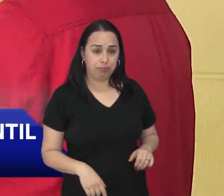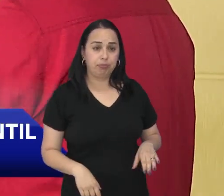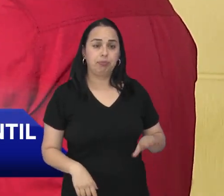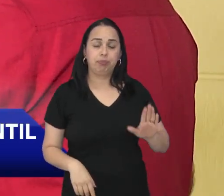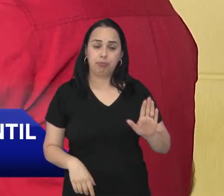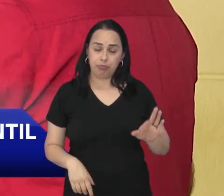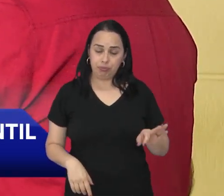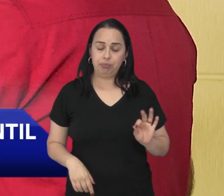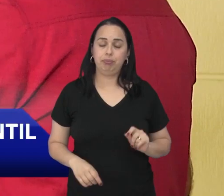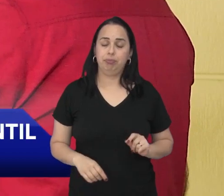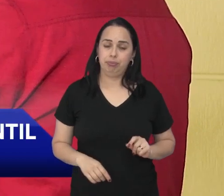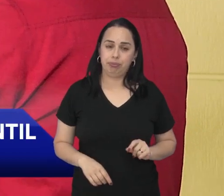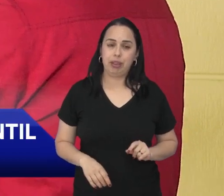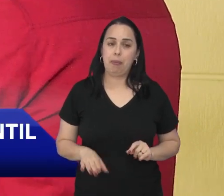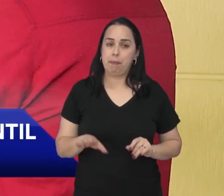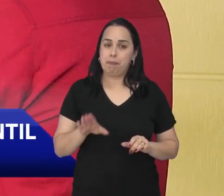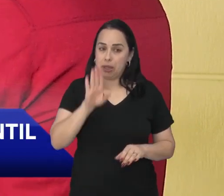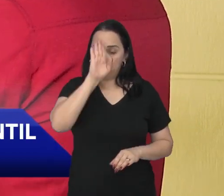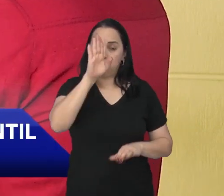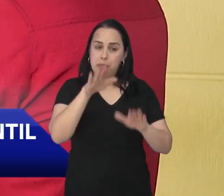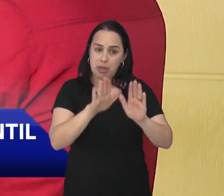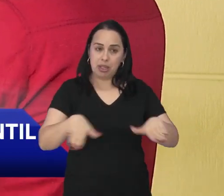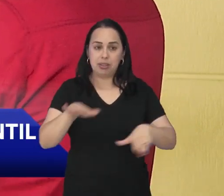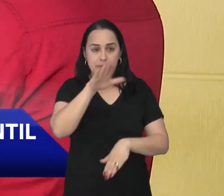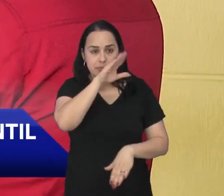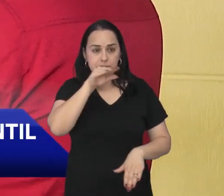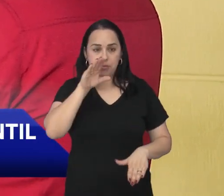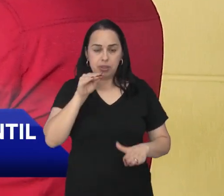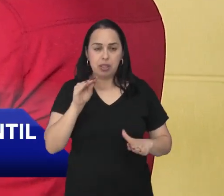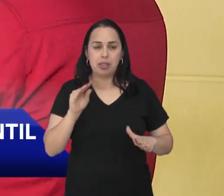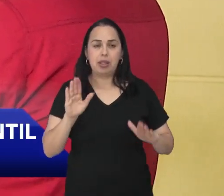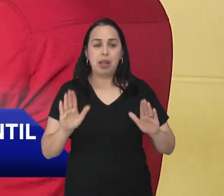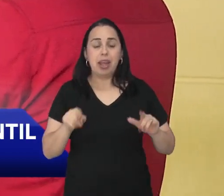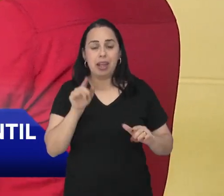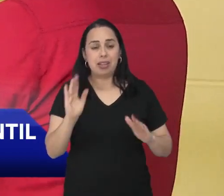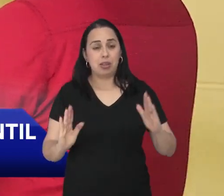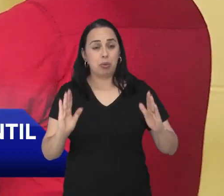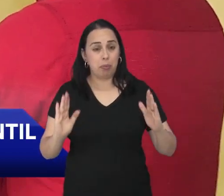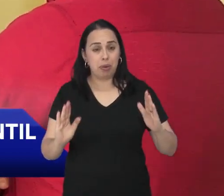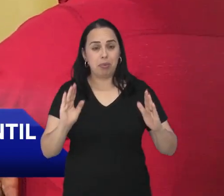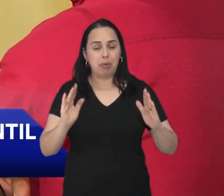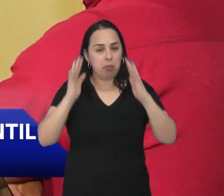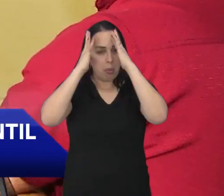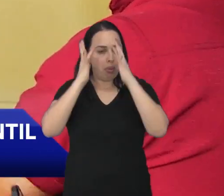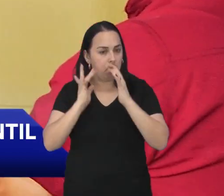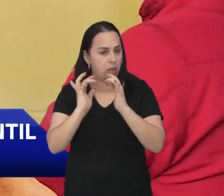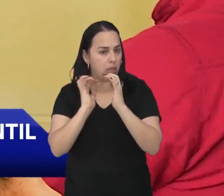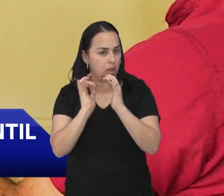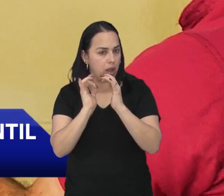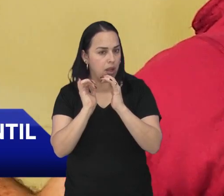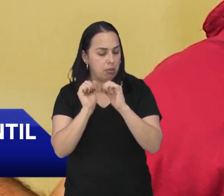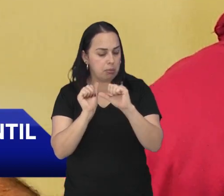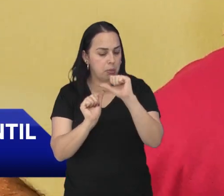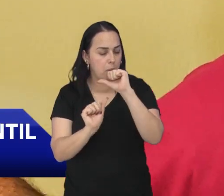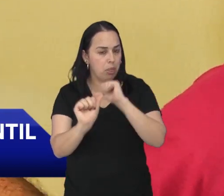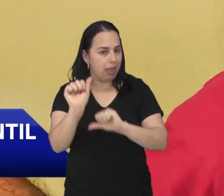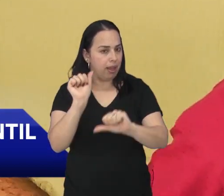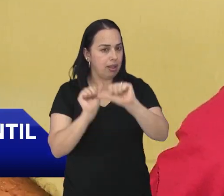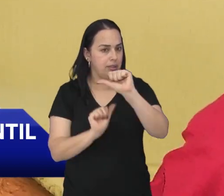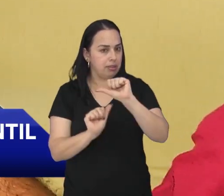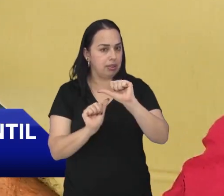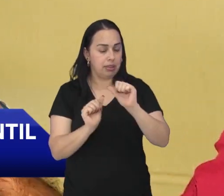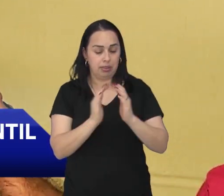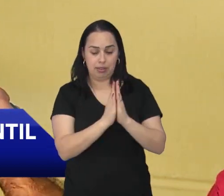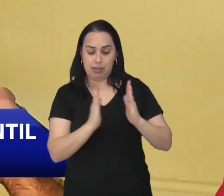adolescentes? Sim, principalmente quando a gente fala de crianças e adolescentes, a gente fala de um período de desenvolvimento cognitivo. E nessa fase